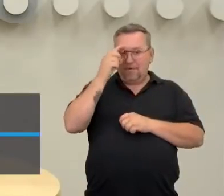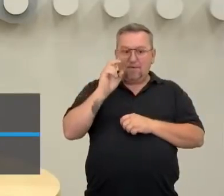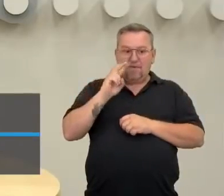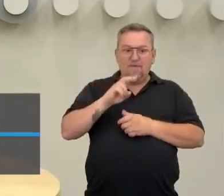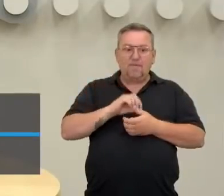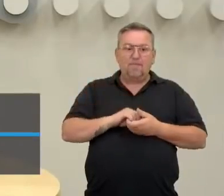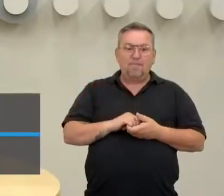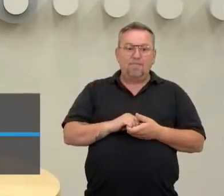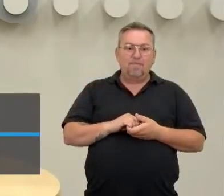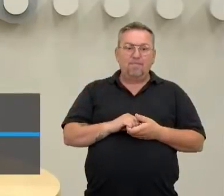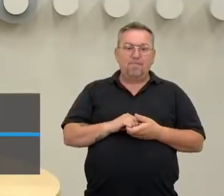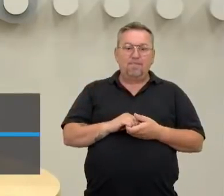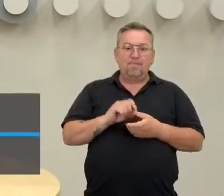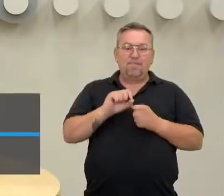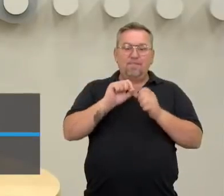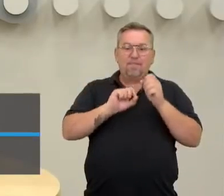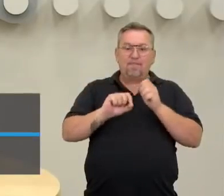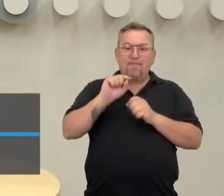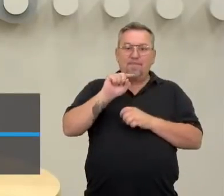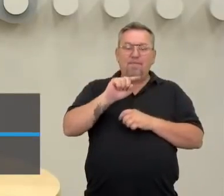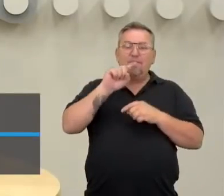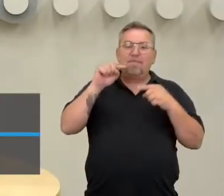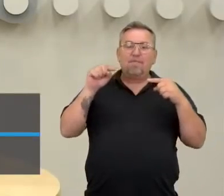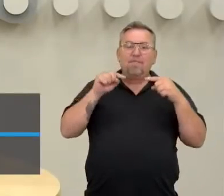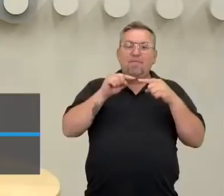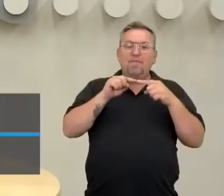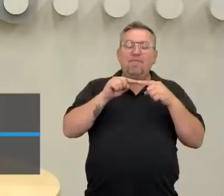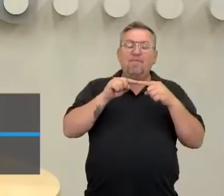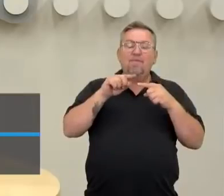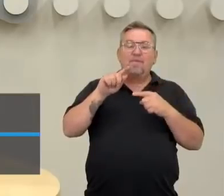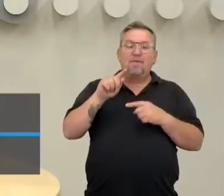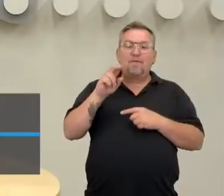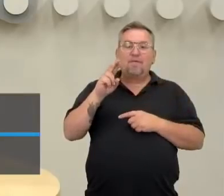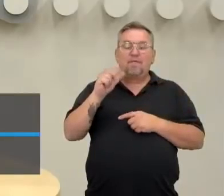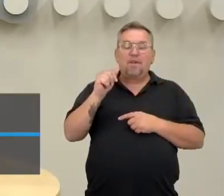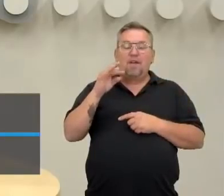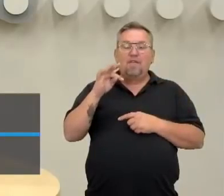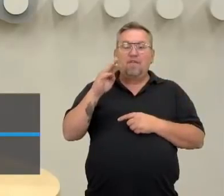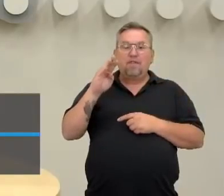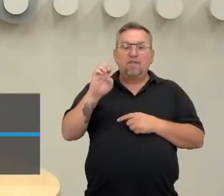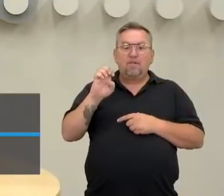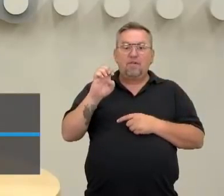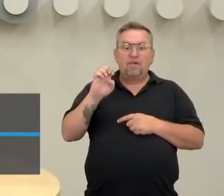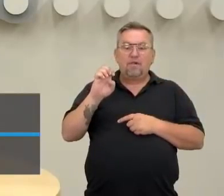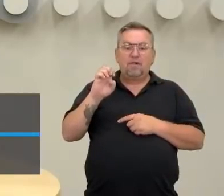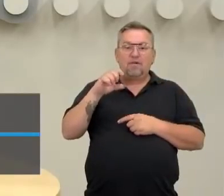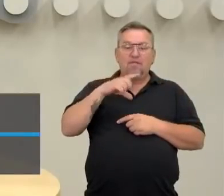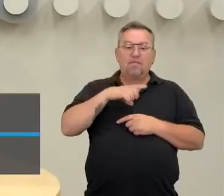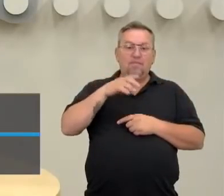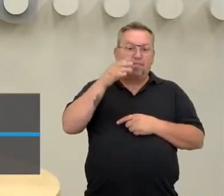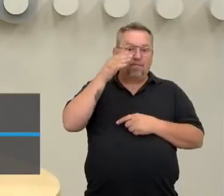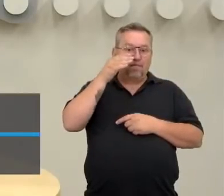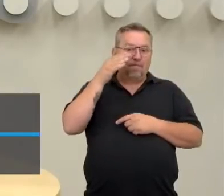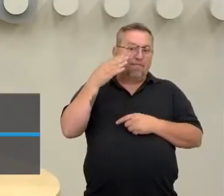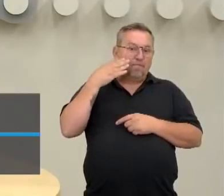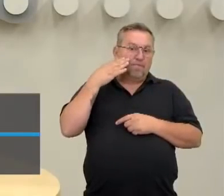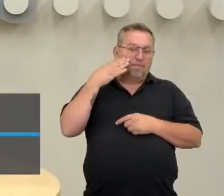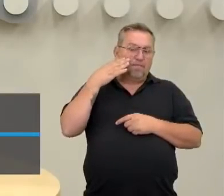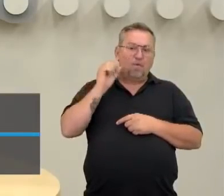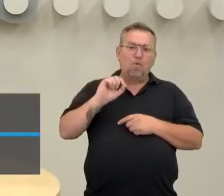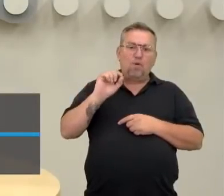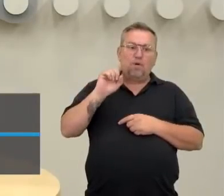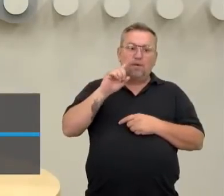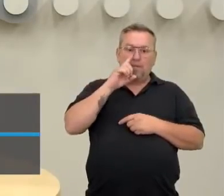cabeça para olhar. E é exatamente essa a intenção do grafite, é fazer com que você sinta curiosidade de saber o porquê